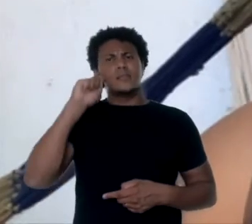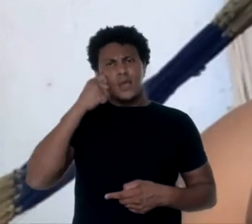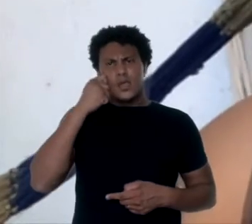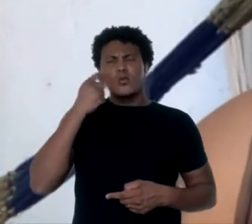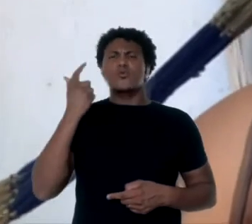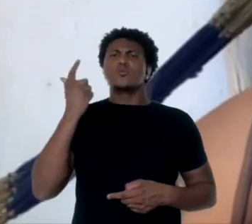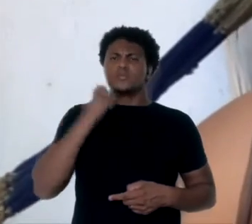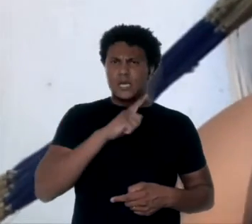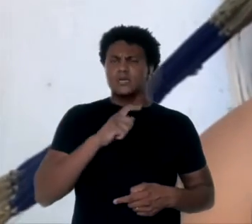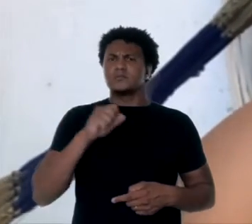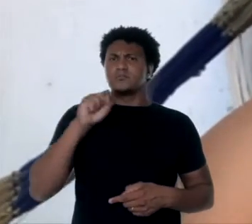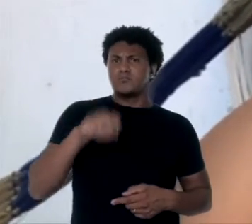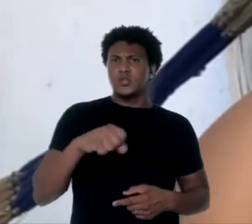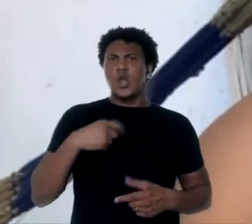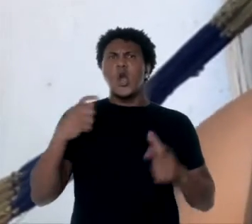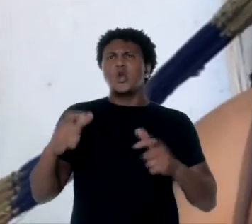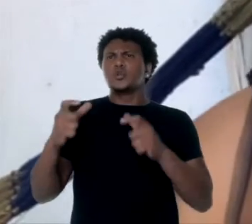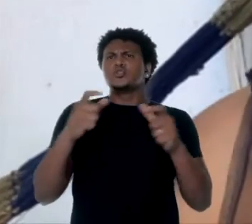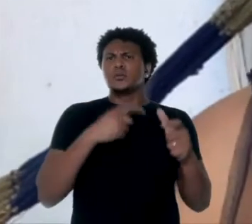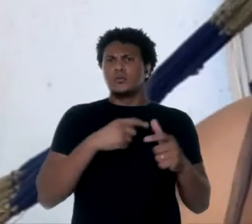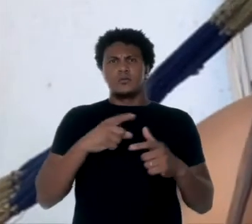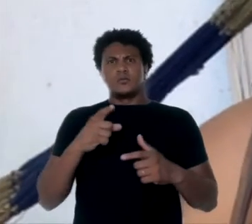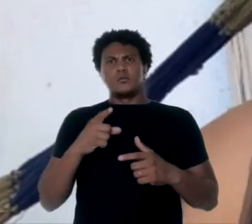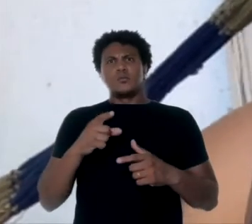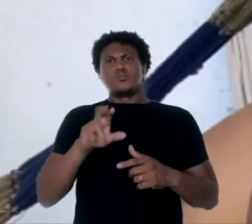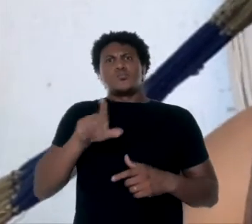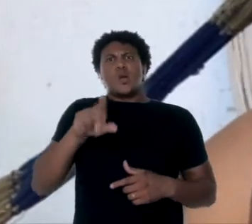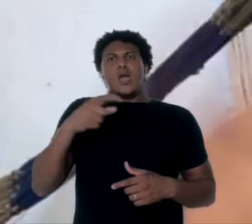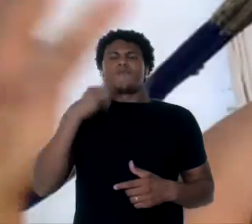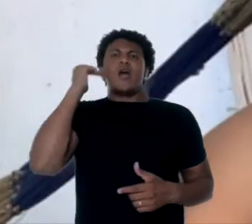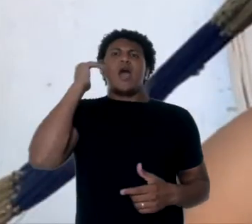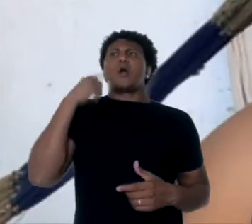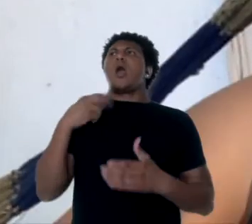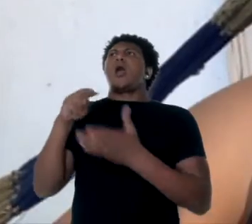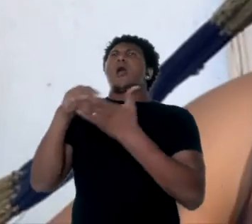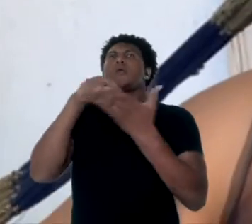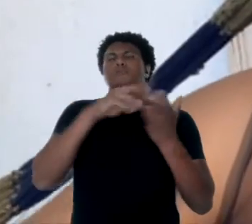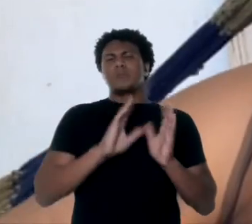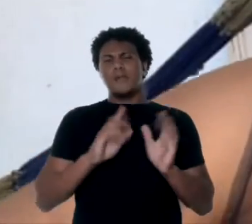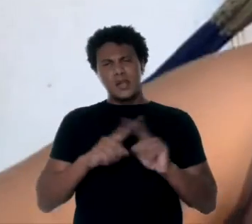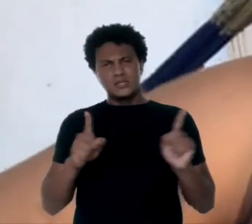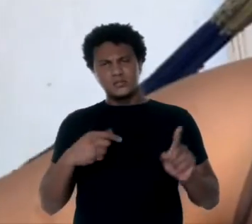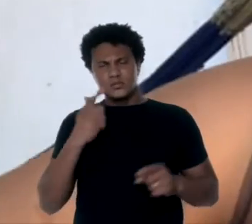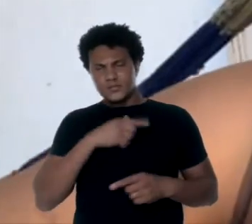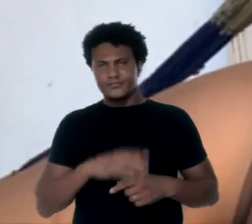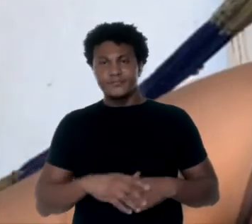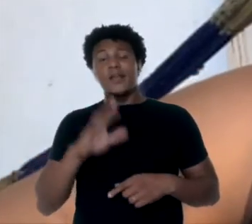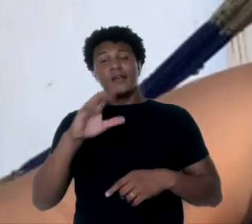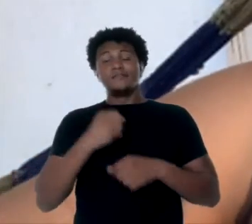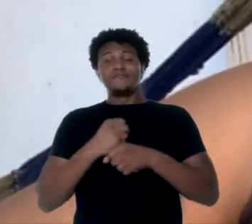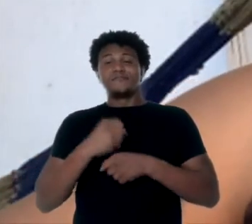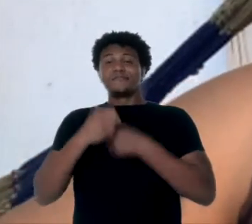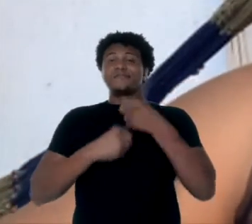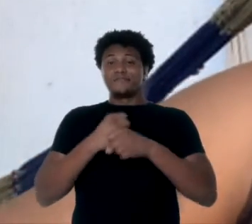chegar nos pequenos lugares que eu cheguei, sabe? Eu não fui pra muito. Ah, eu ganhei. Eu voltei